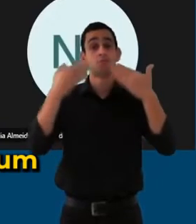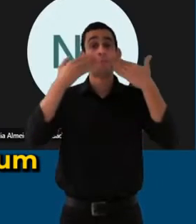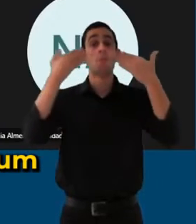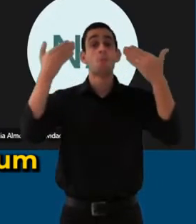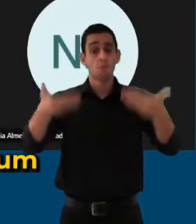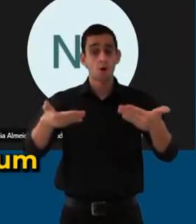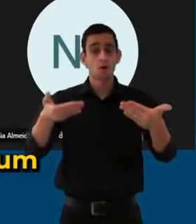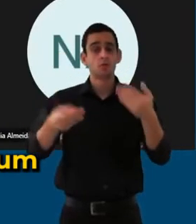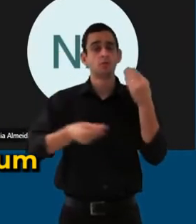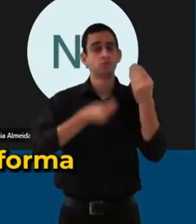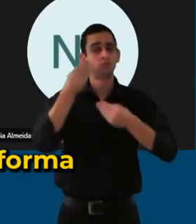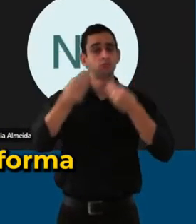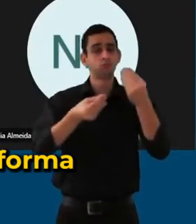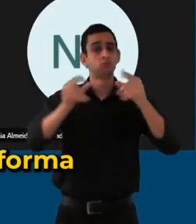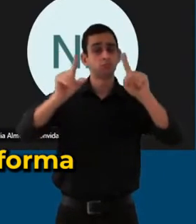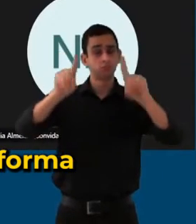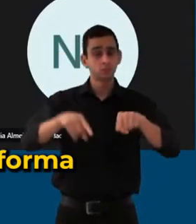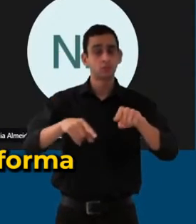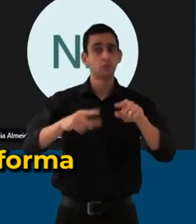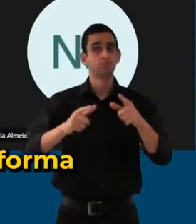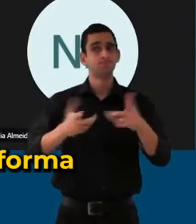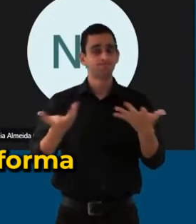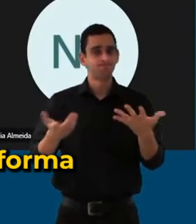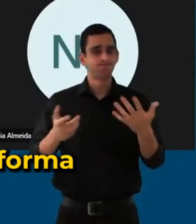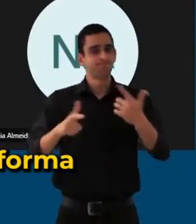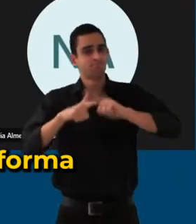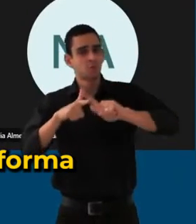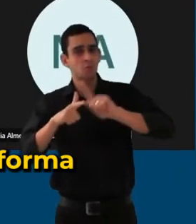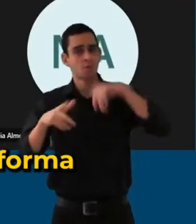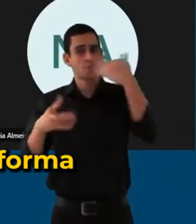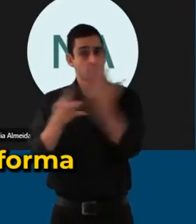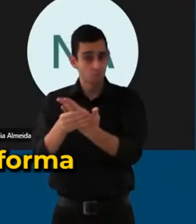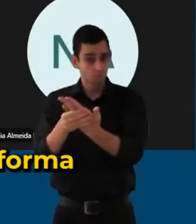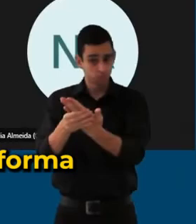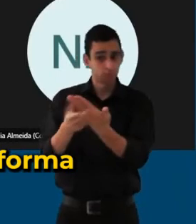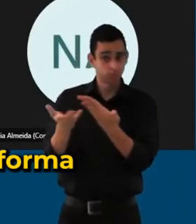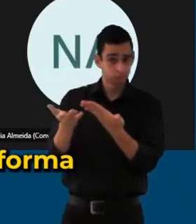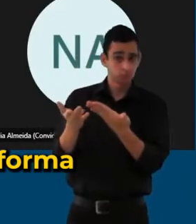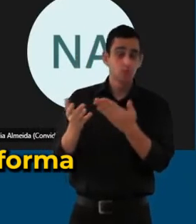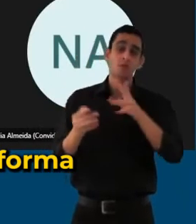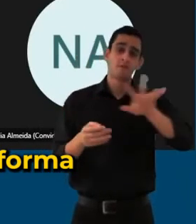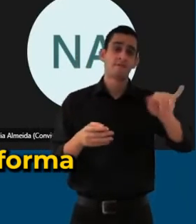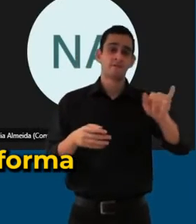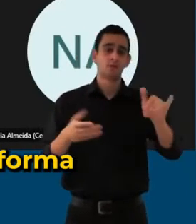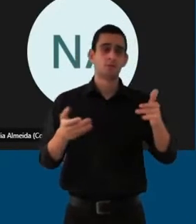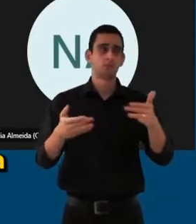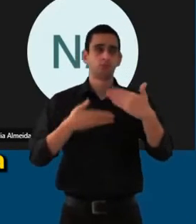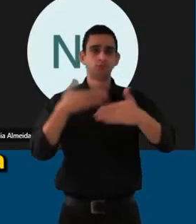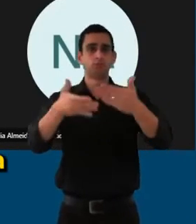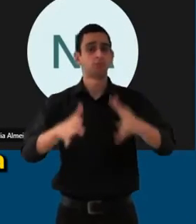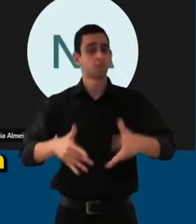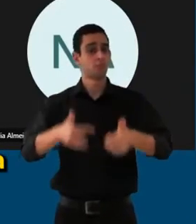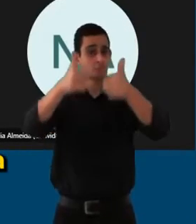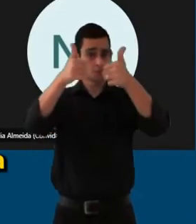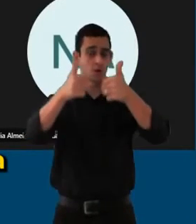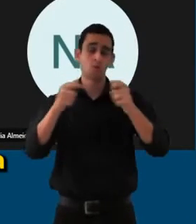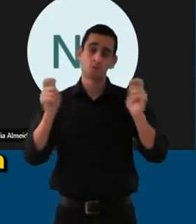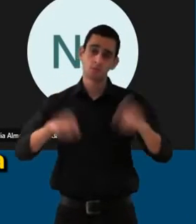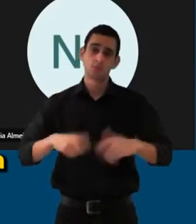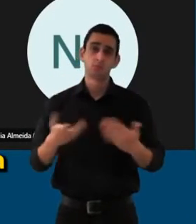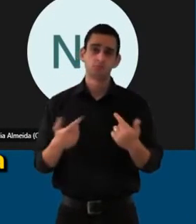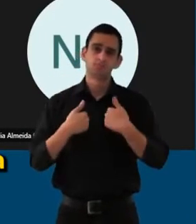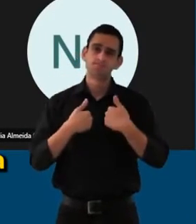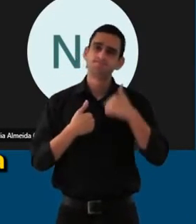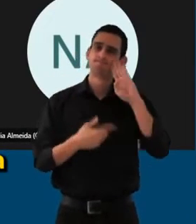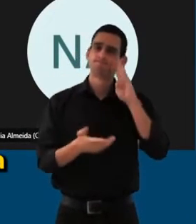vejo, um interesse realmente em resolver essa pendenga aqui da melhor forma possível. E eu quero crer